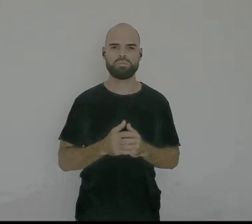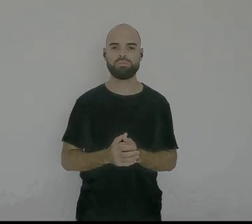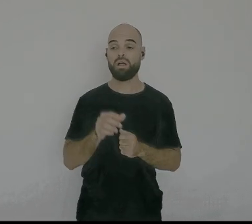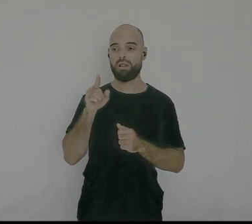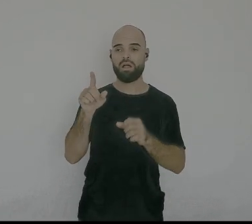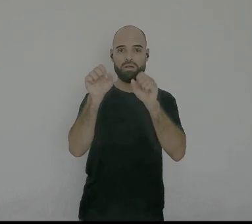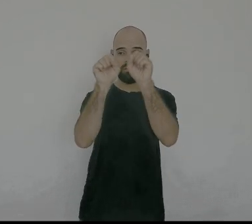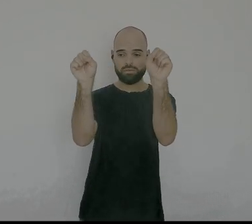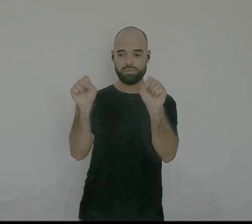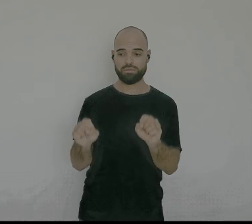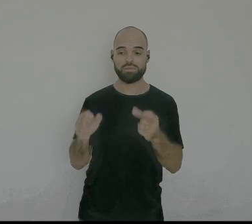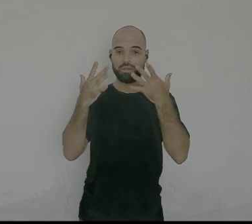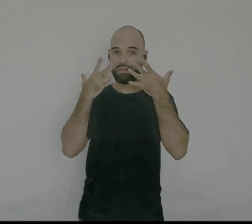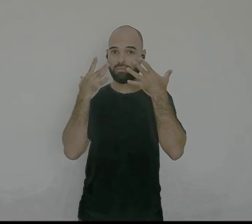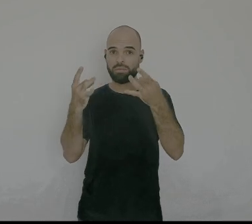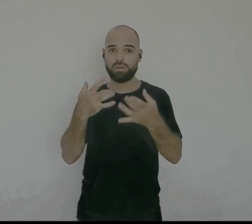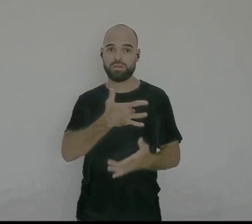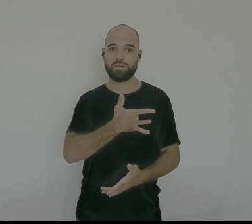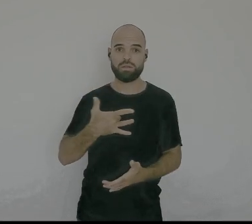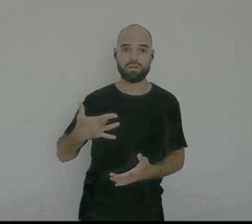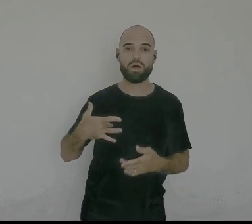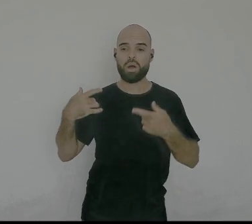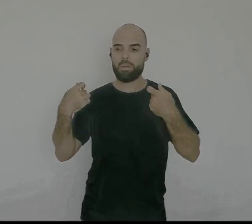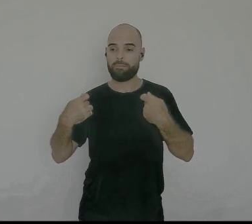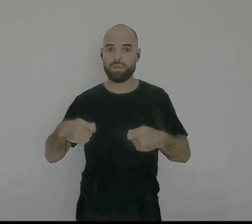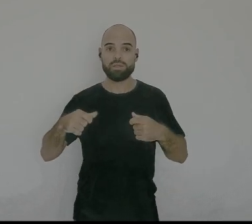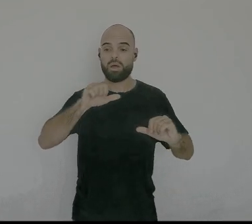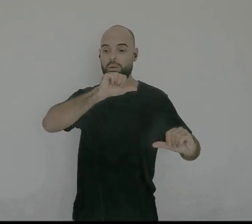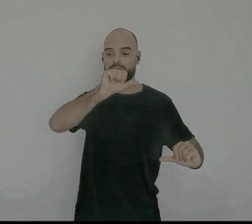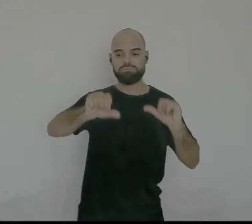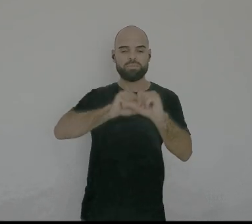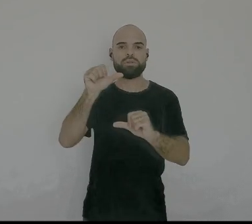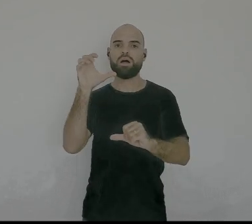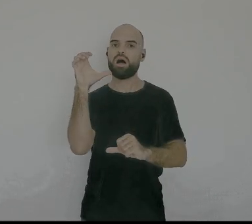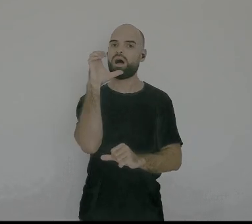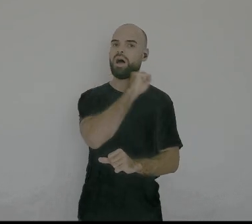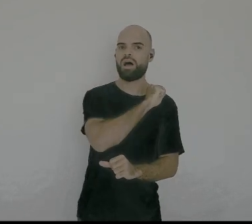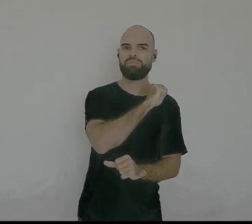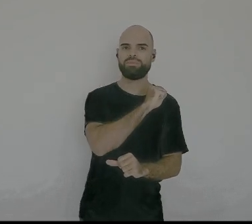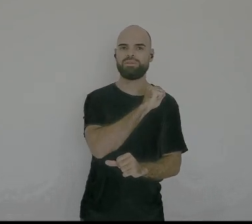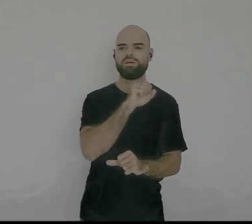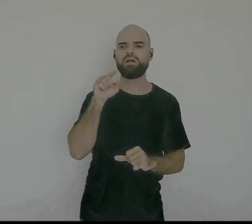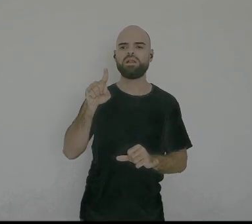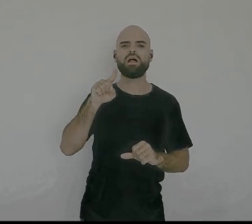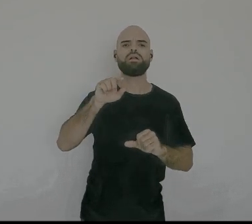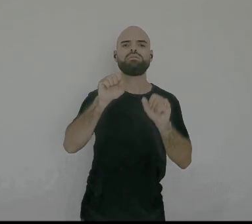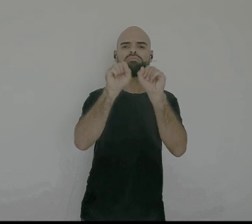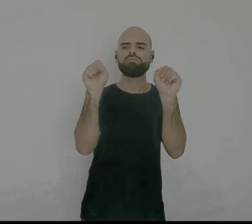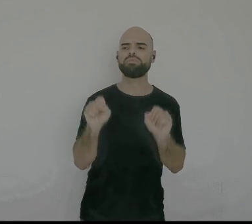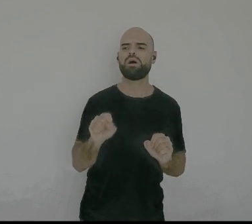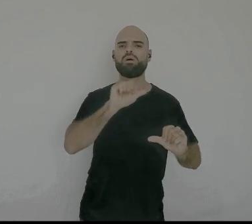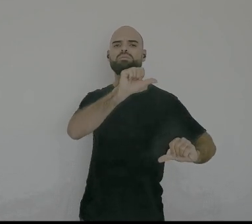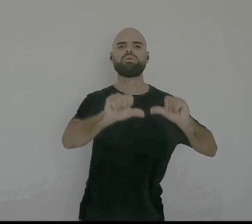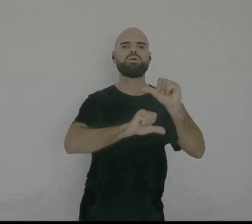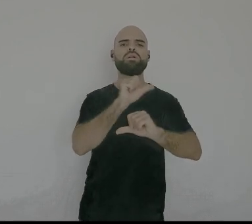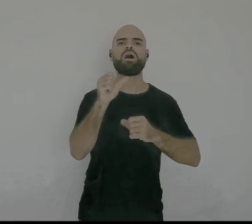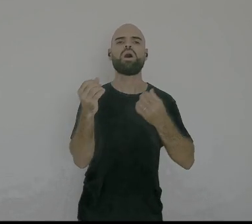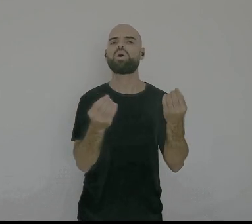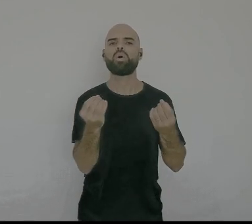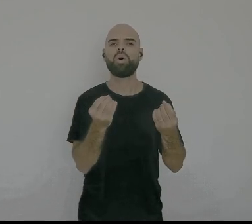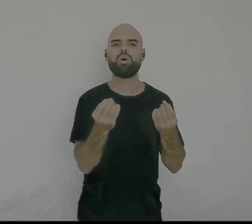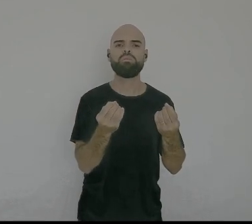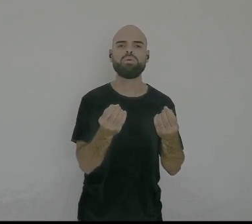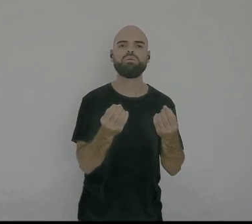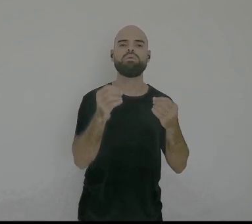a solução está em acelerar a transição do sistema de saúde, de um sistema fragmentado para um